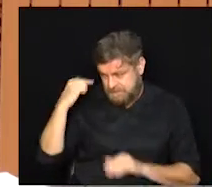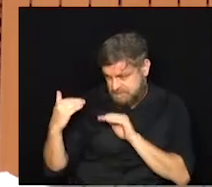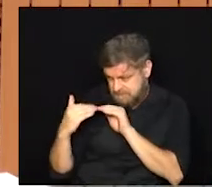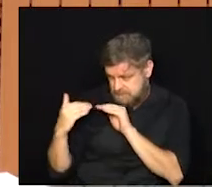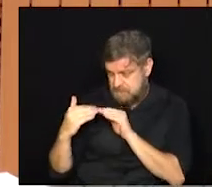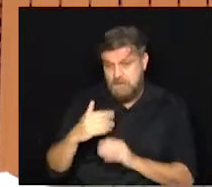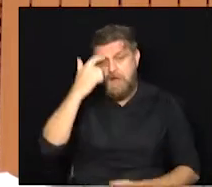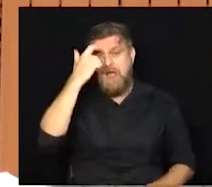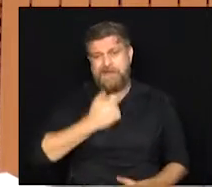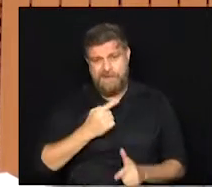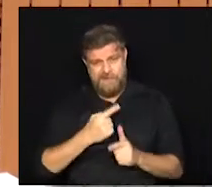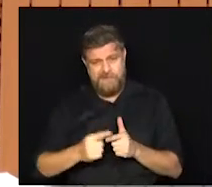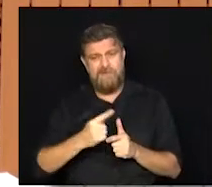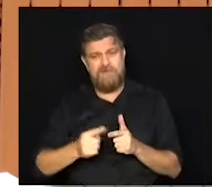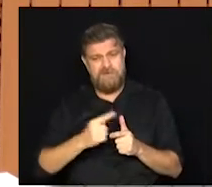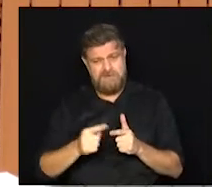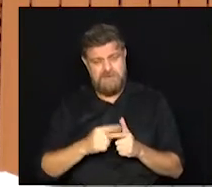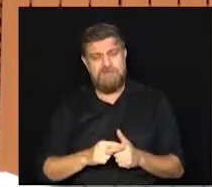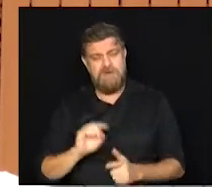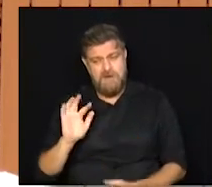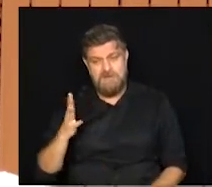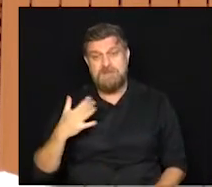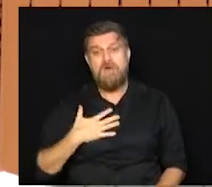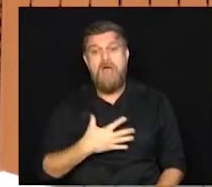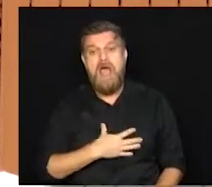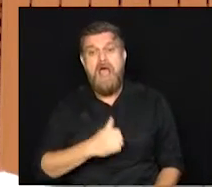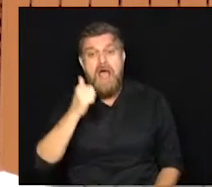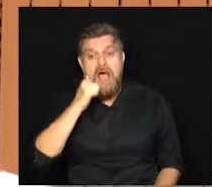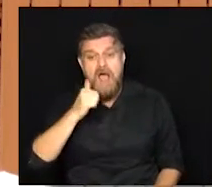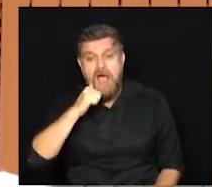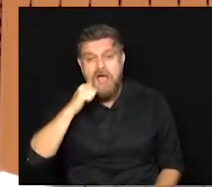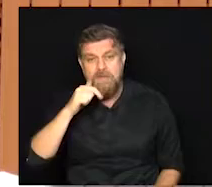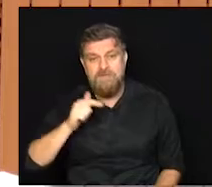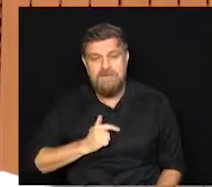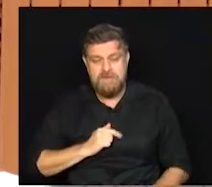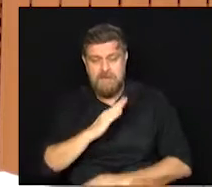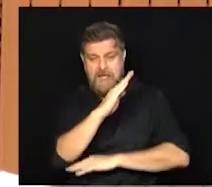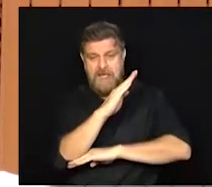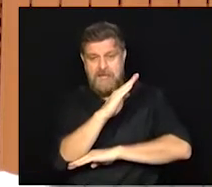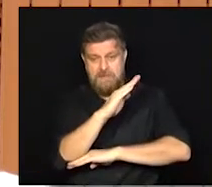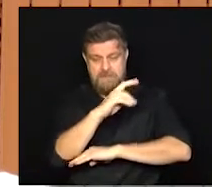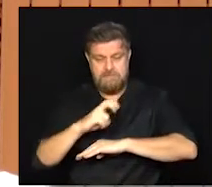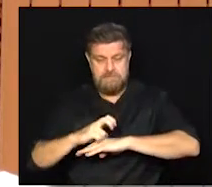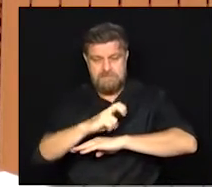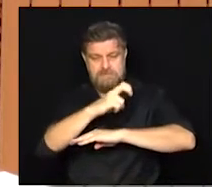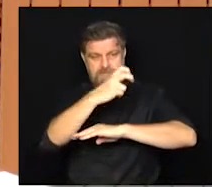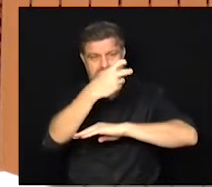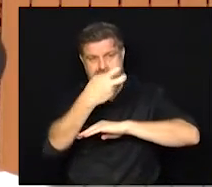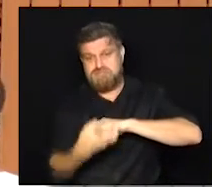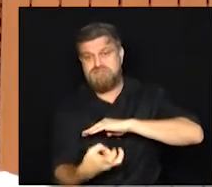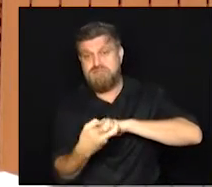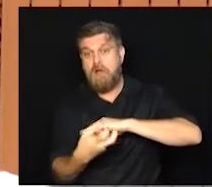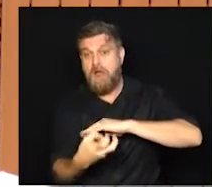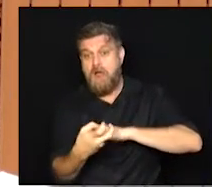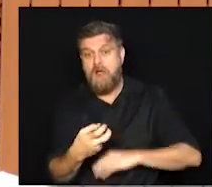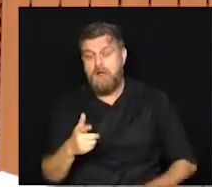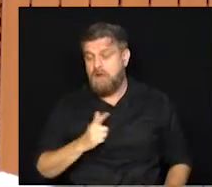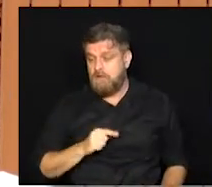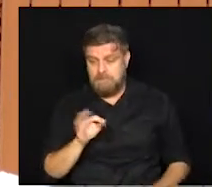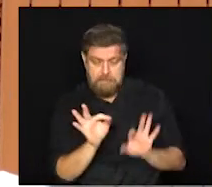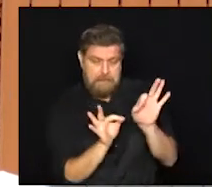problema também, que uma filha minha também caiu da rampa da escola, mal preparada, não foi